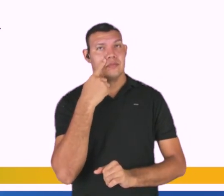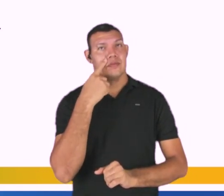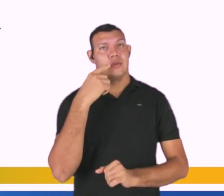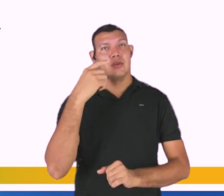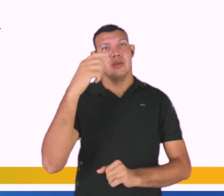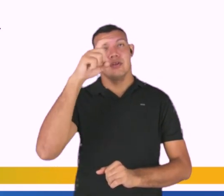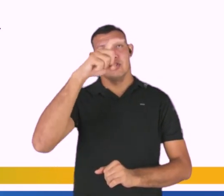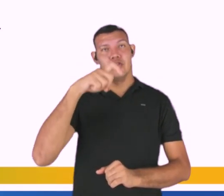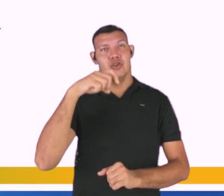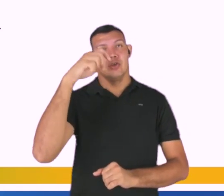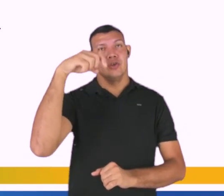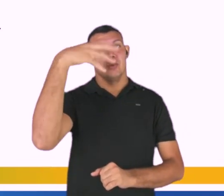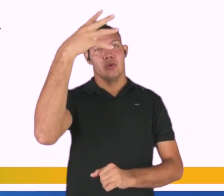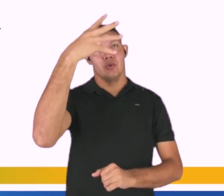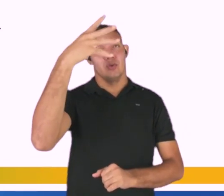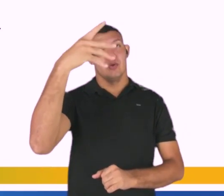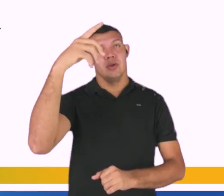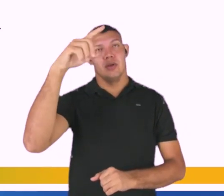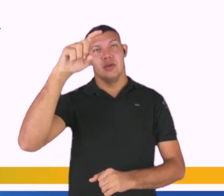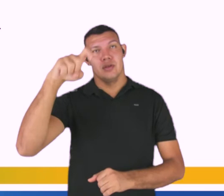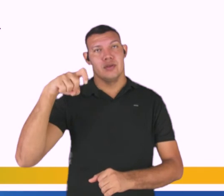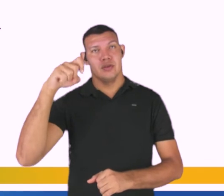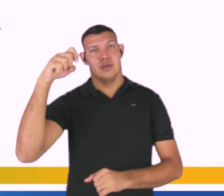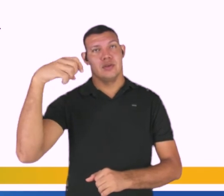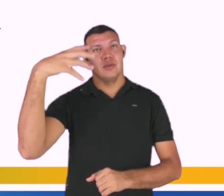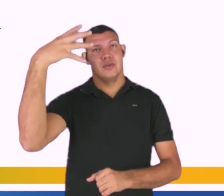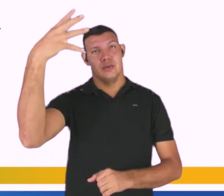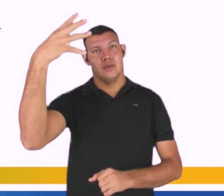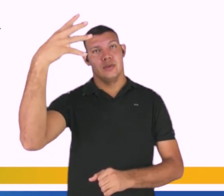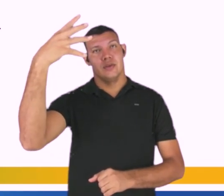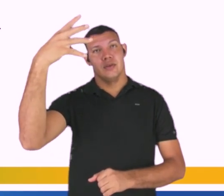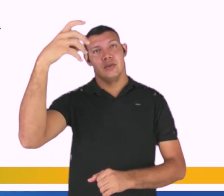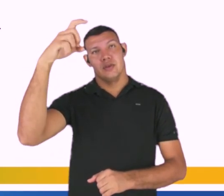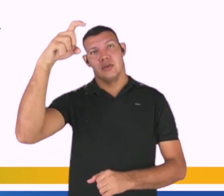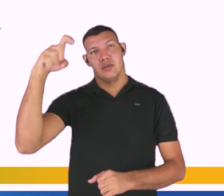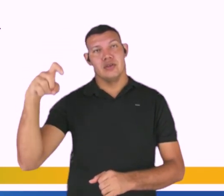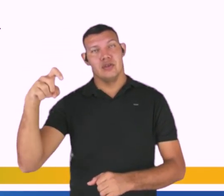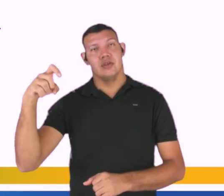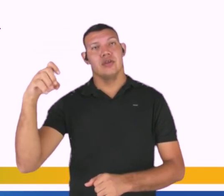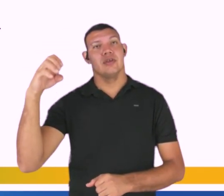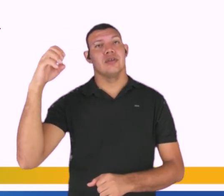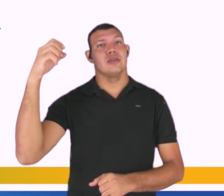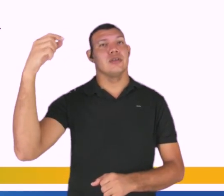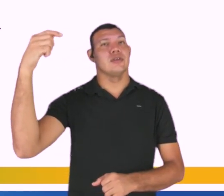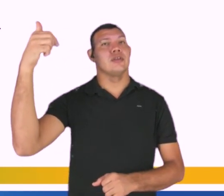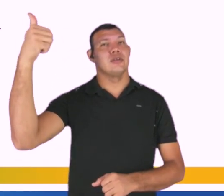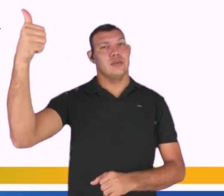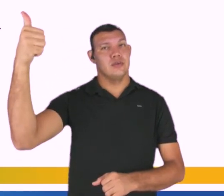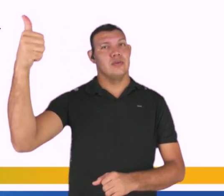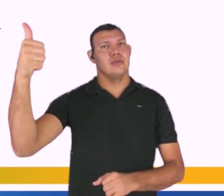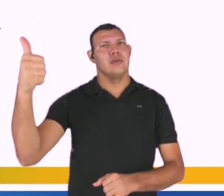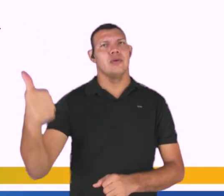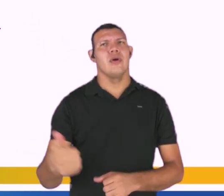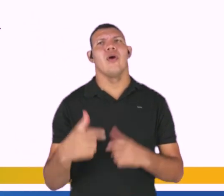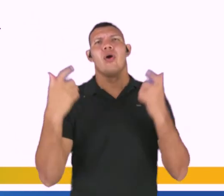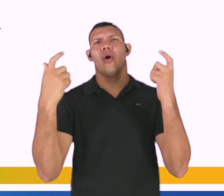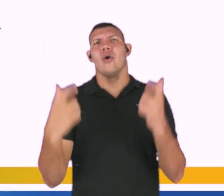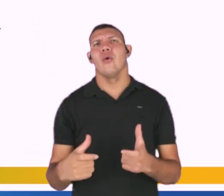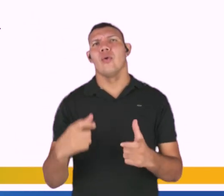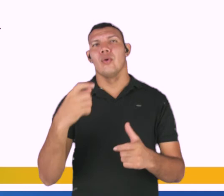4 o grau 3 e tá indo direto para o grau um Cadê o grau dois